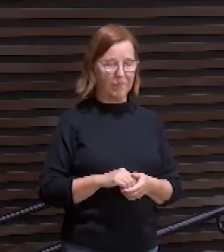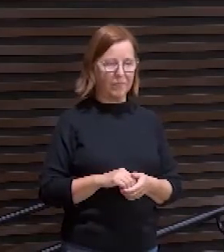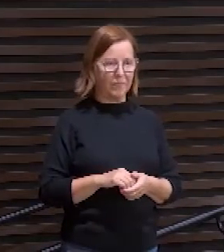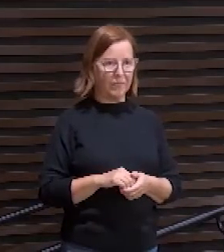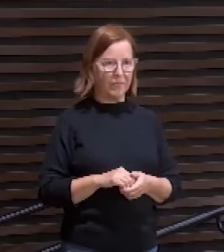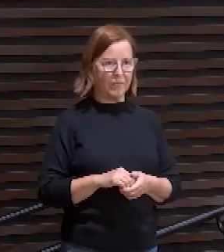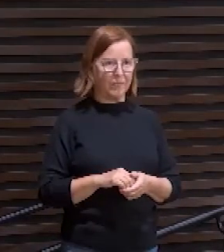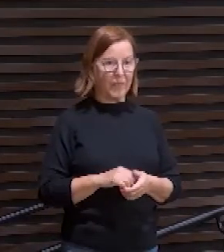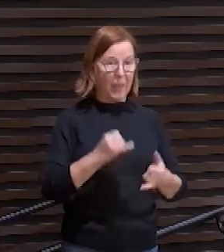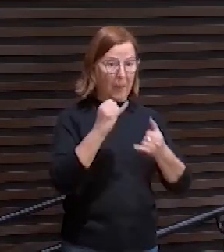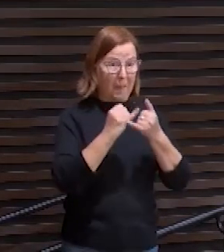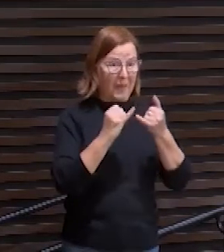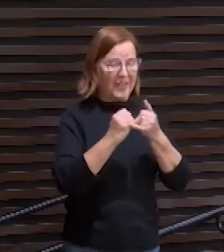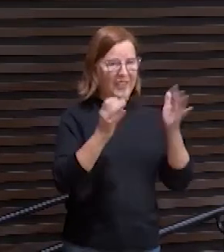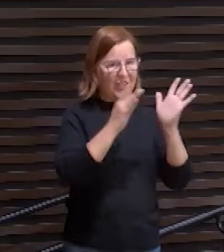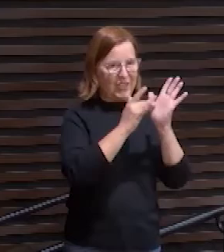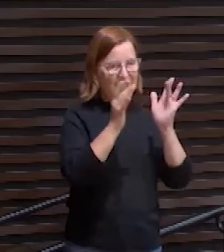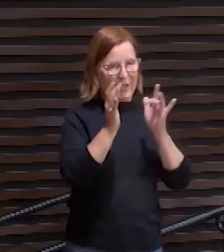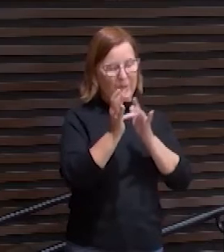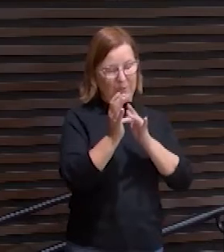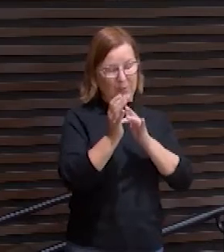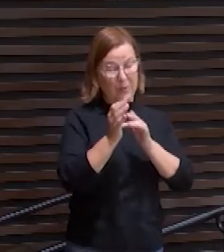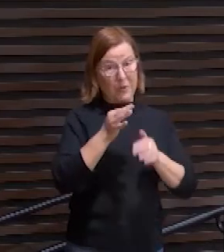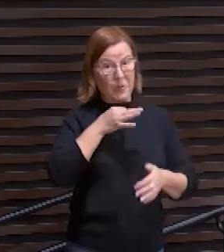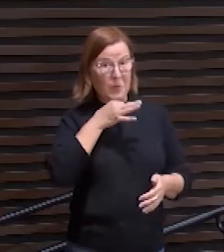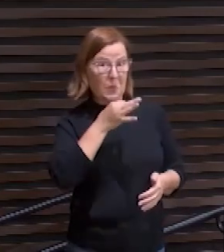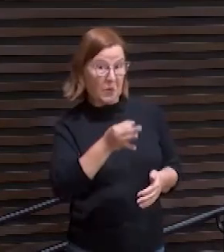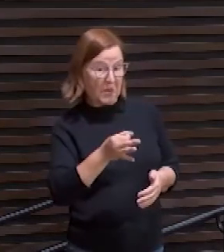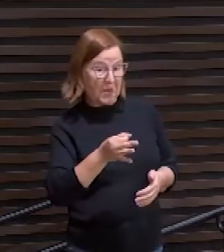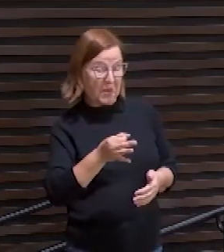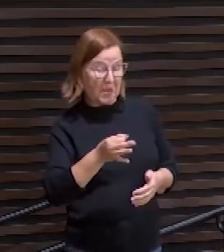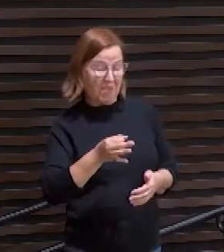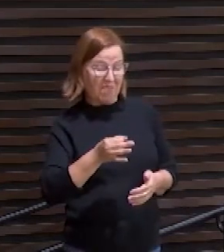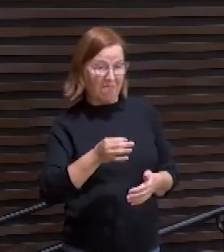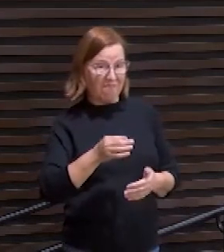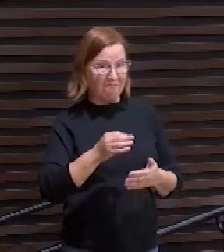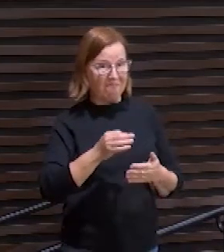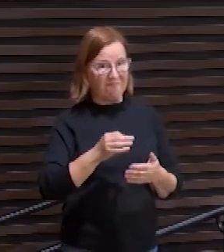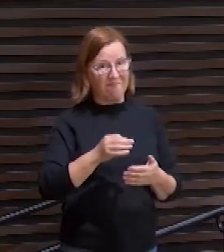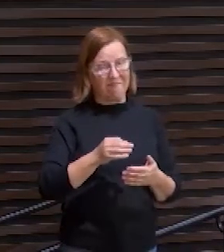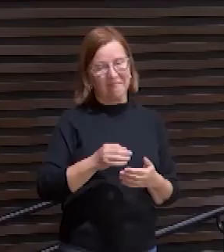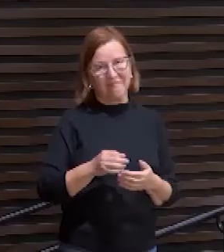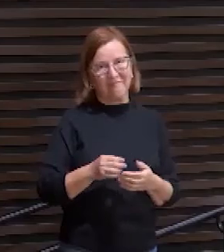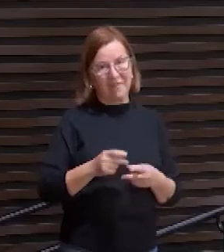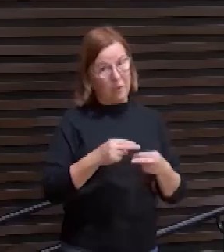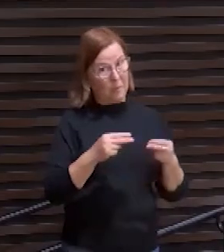Parece até que Jesus estaria sugerindo alguma coisa.